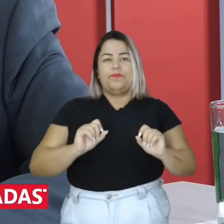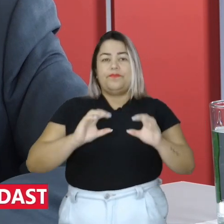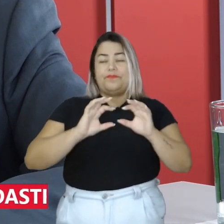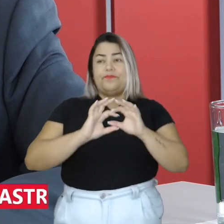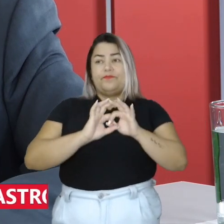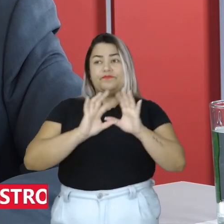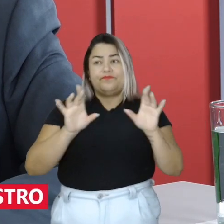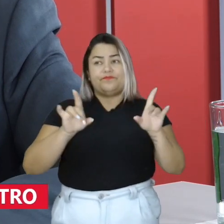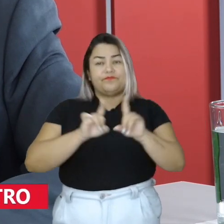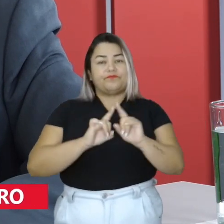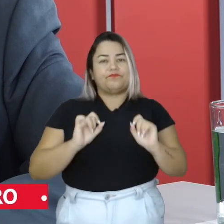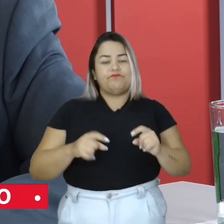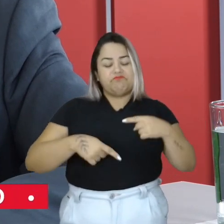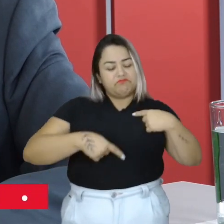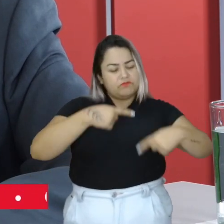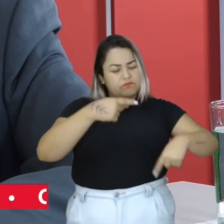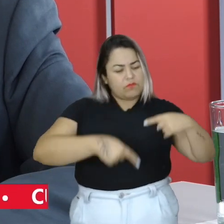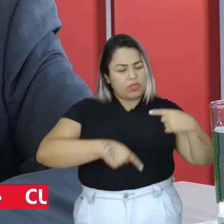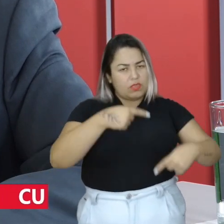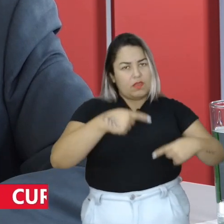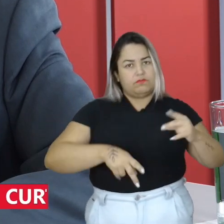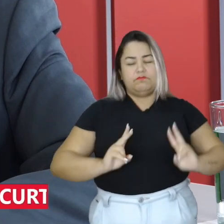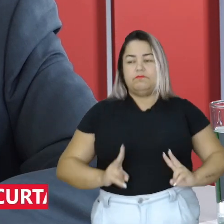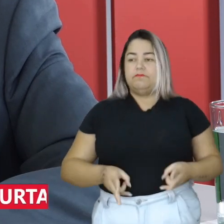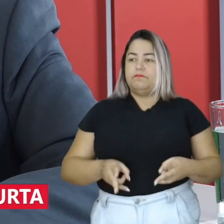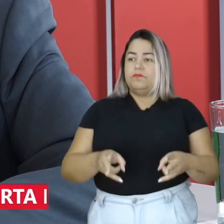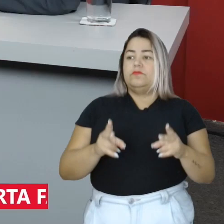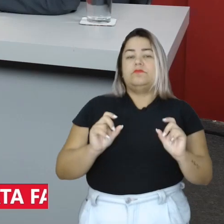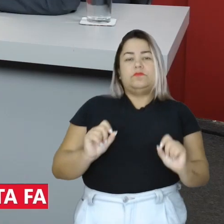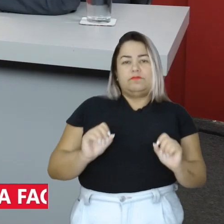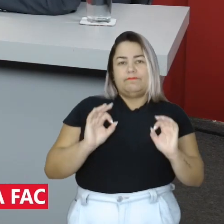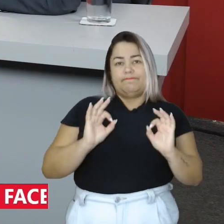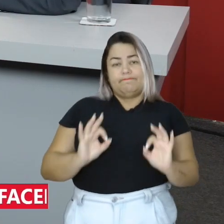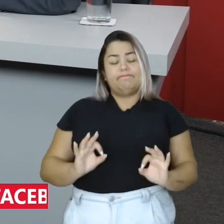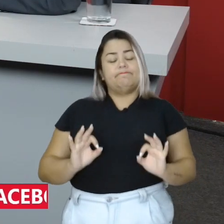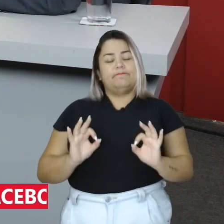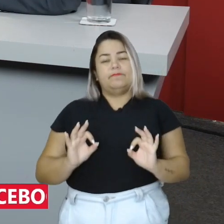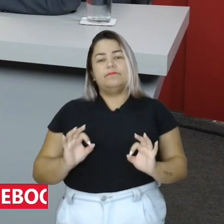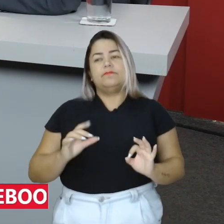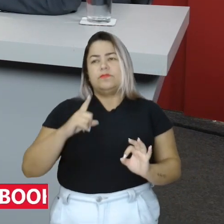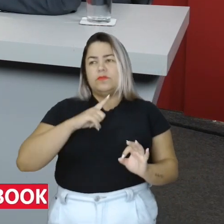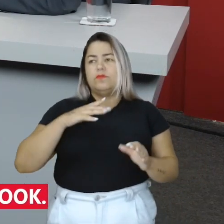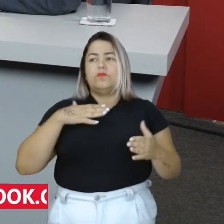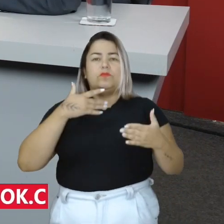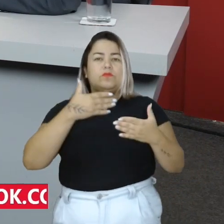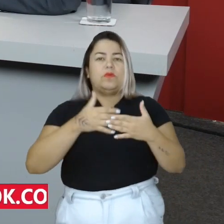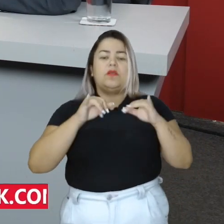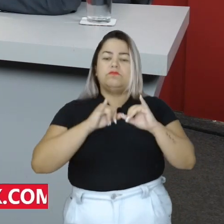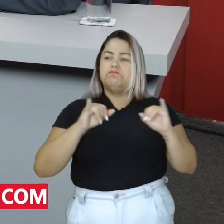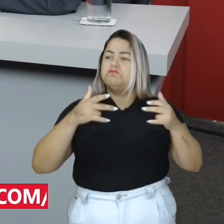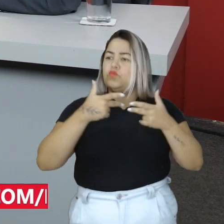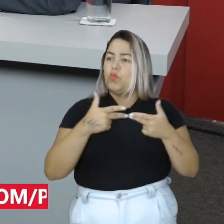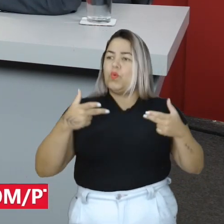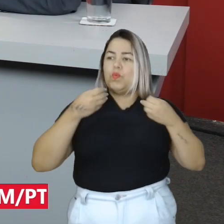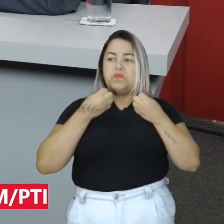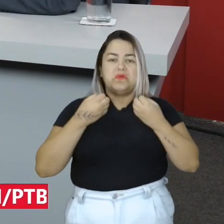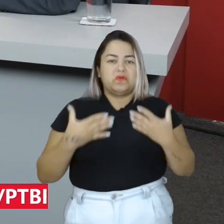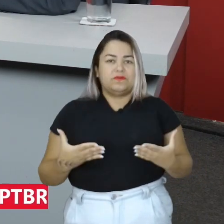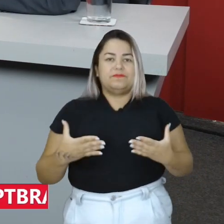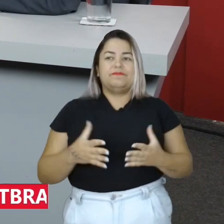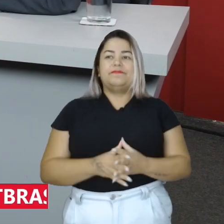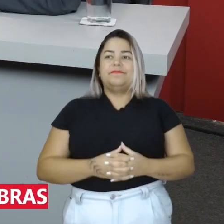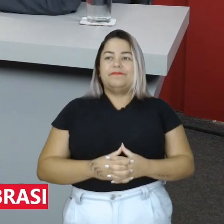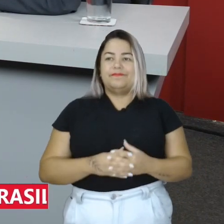os momentos, os debates. Sempre, com certeza, nós teremos pela frente mais notícias boas ainda. Tomara,